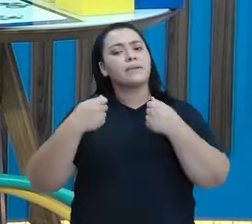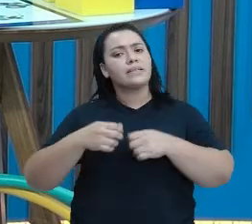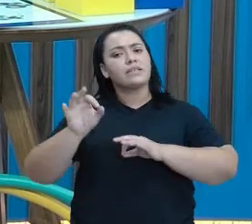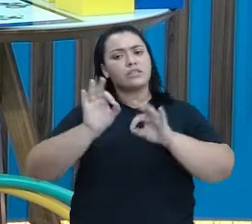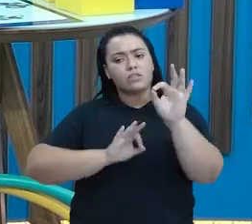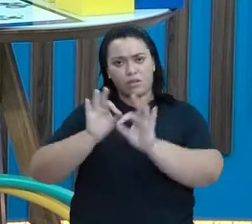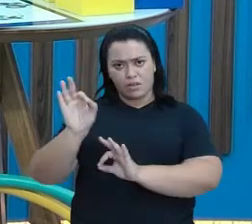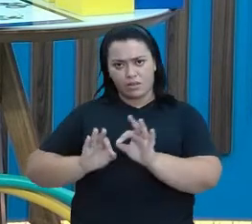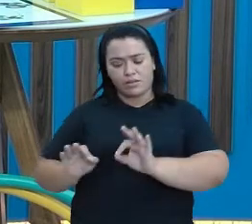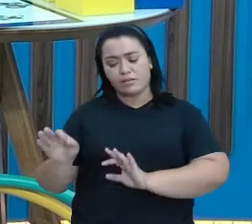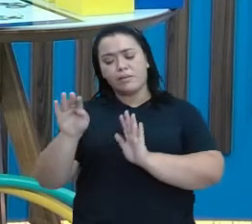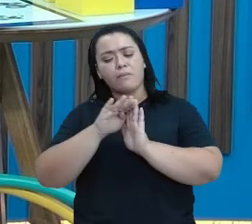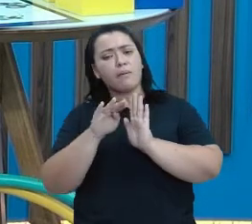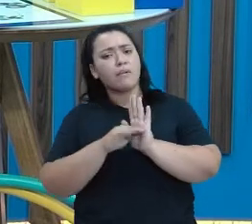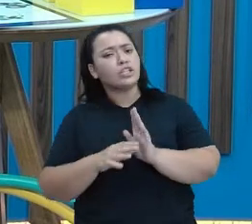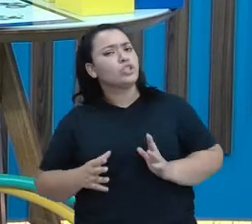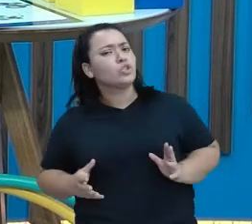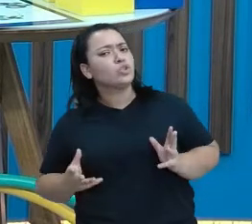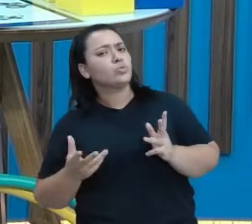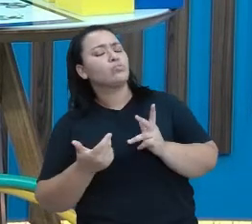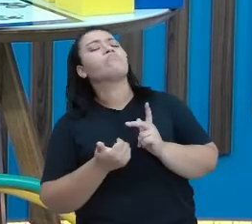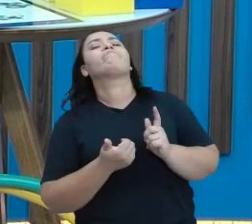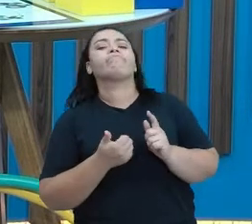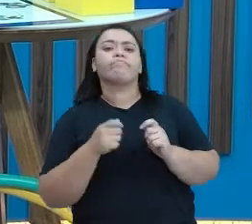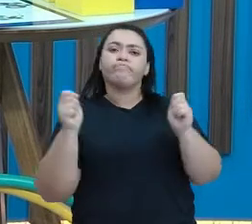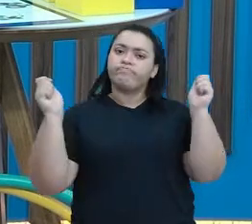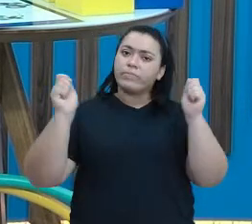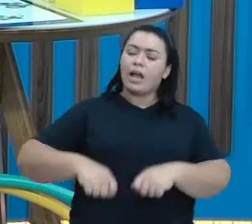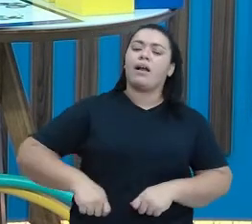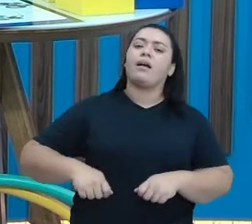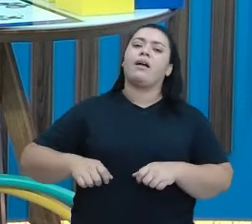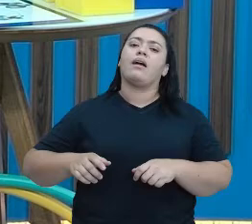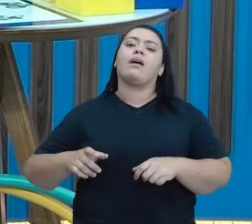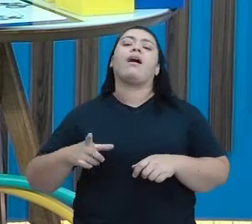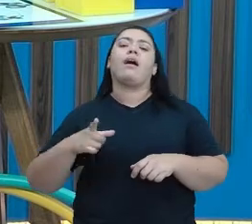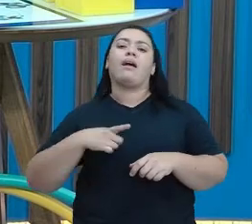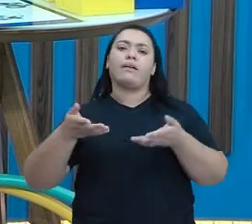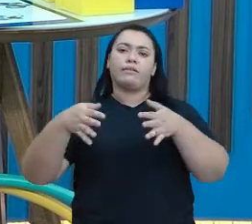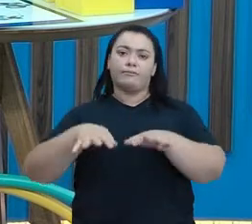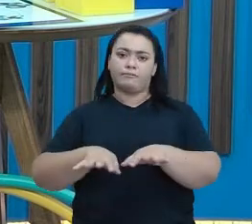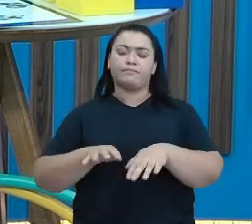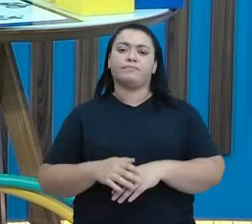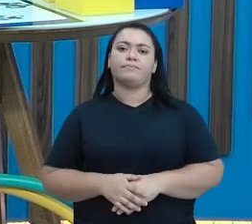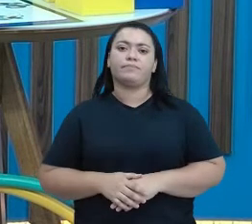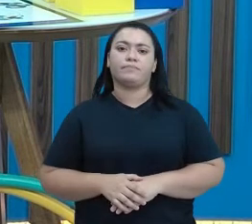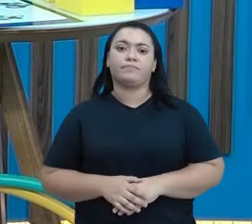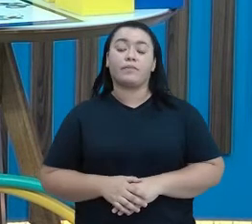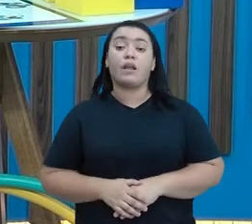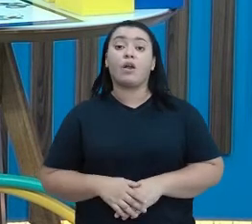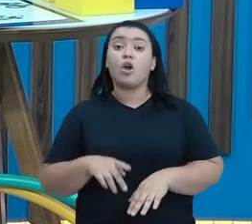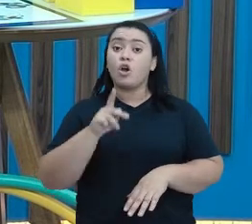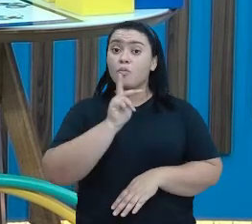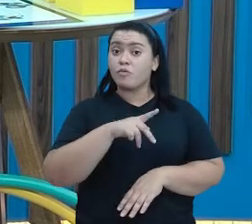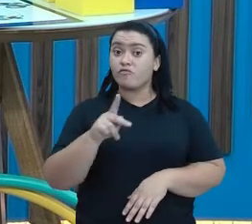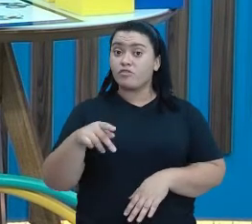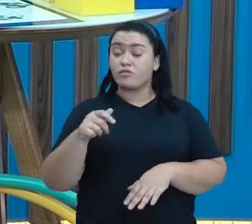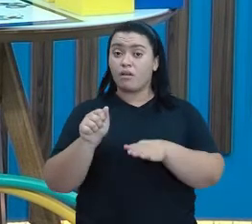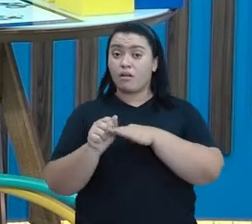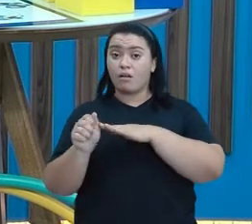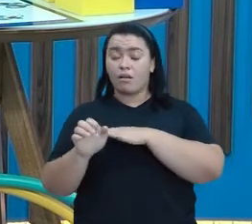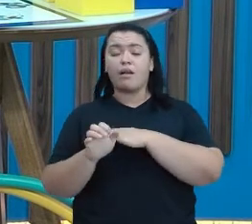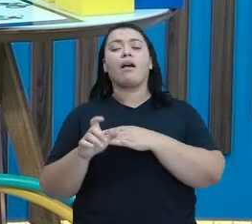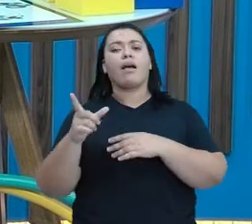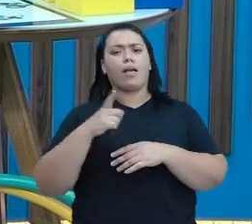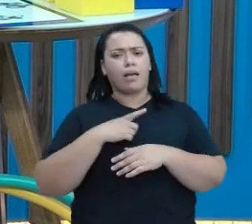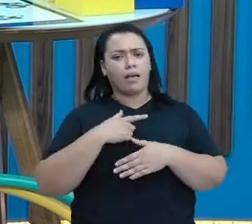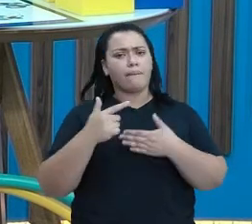no plano para que toda ela seja inclusiva. O professor do AE tem esse papel, vai